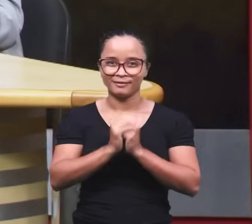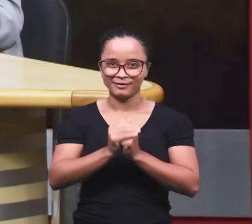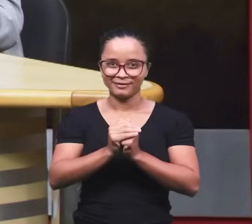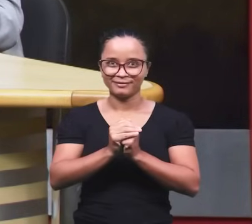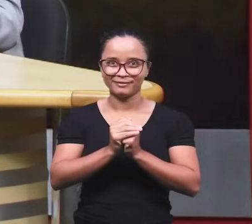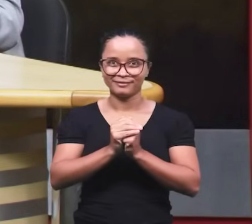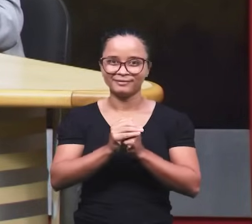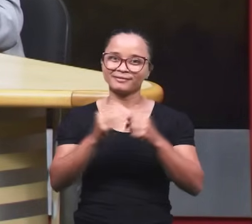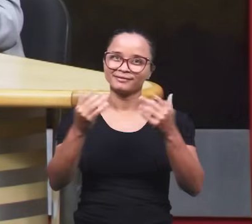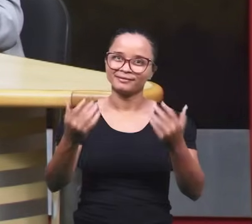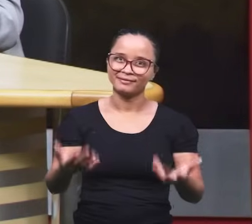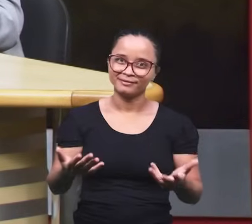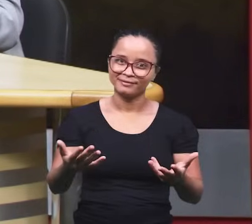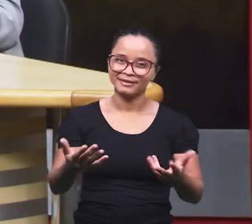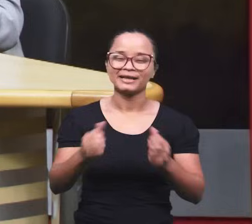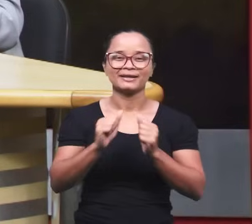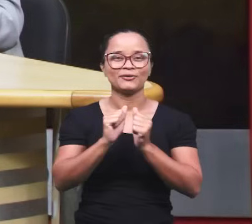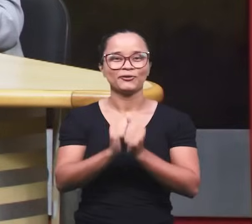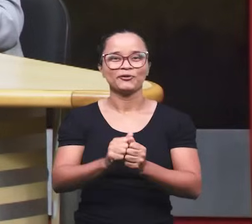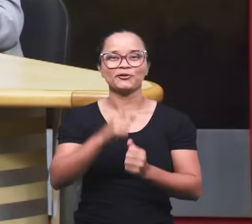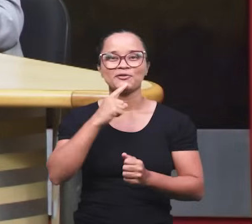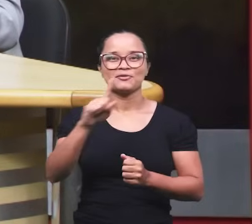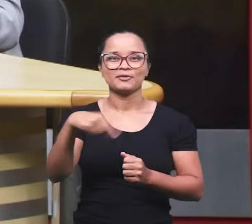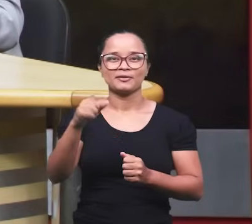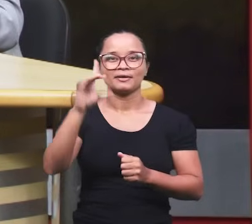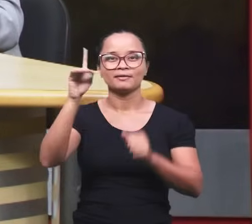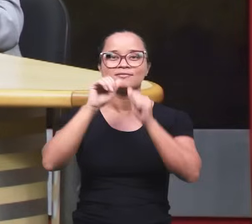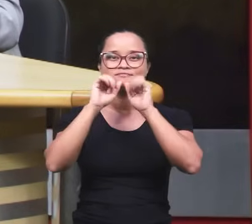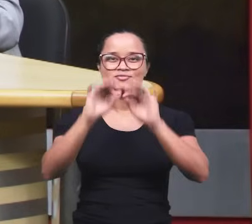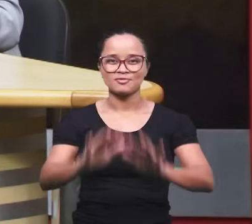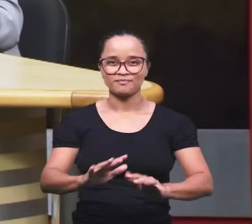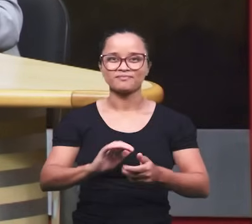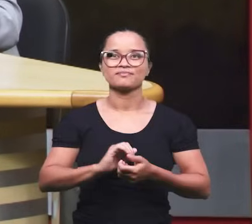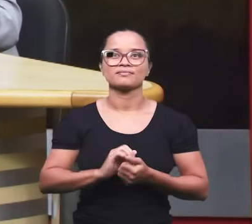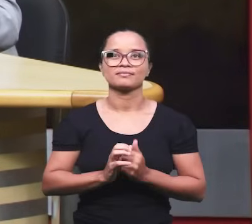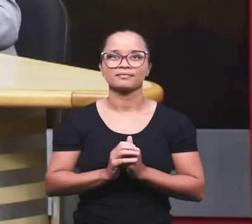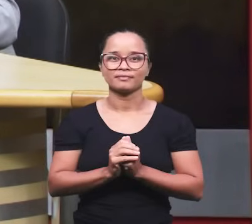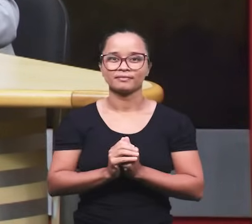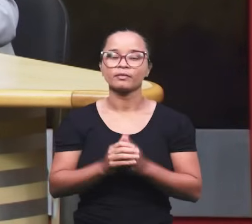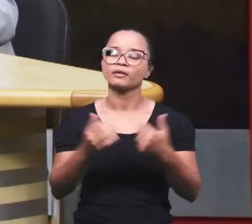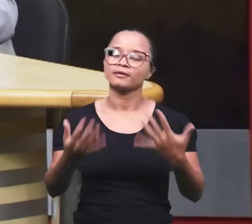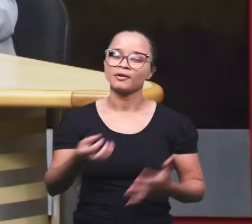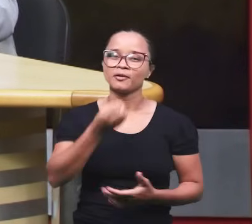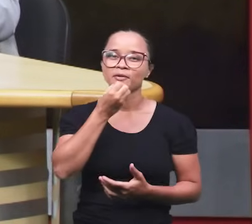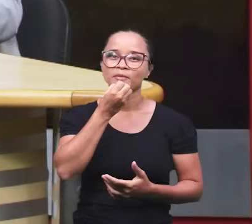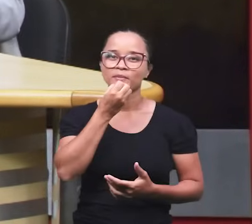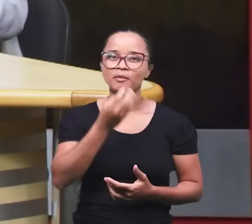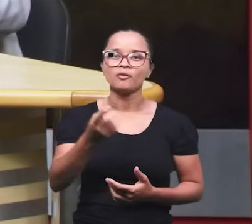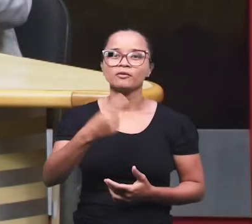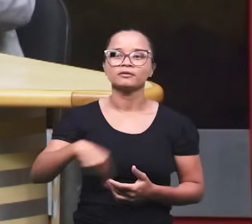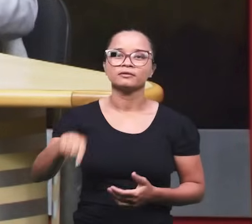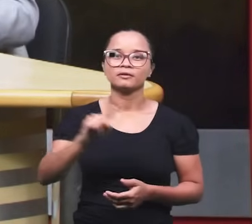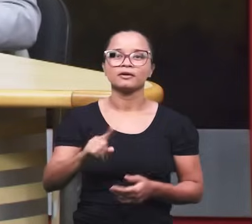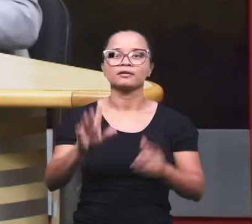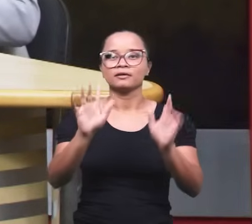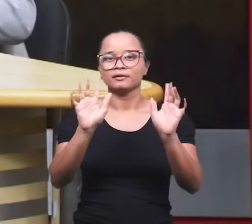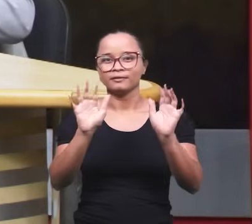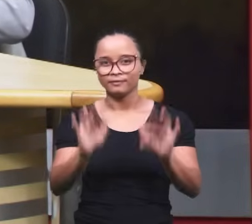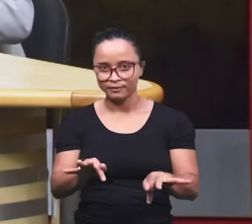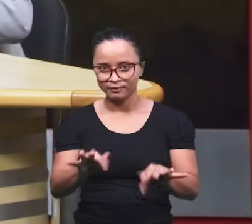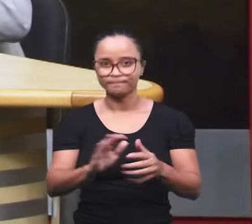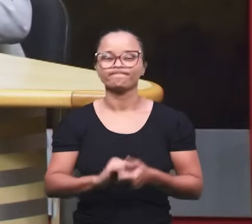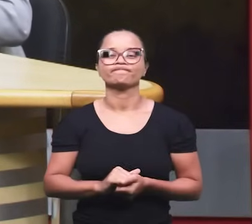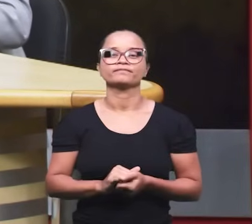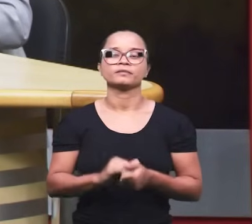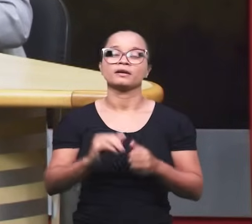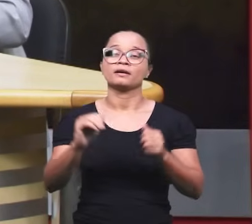Senhor amém Amém estamos juntos na semana que vem se Deus quiser bom muito bem a gente chega então ao